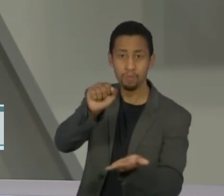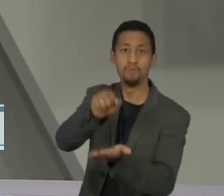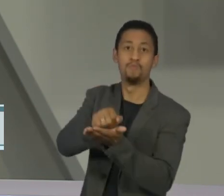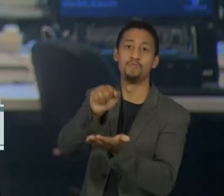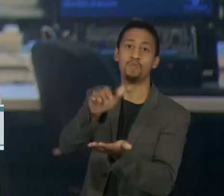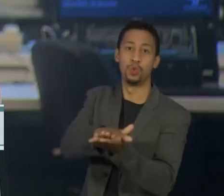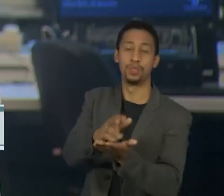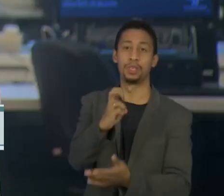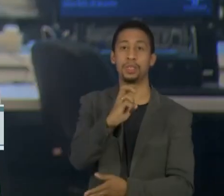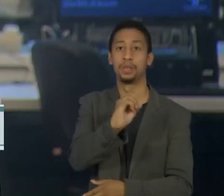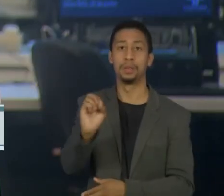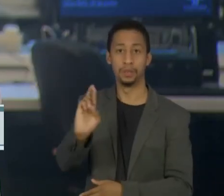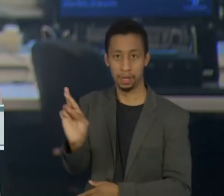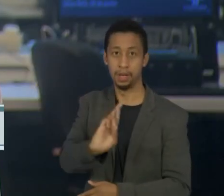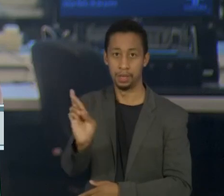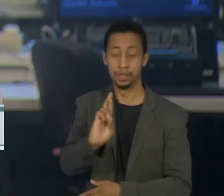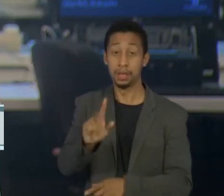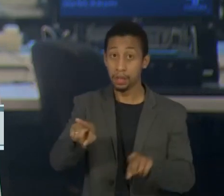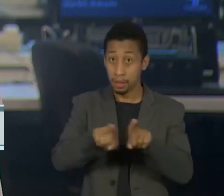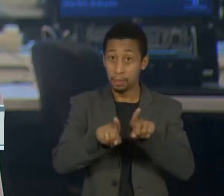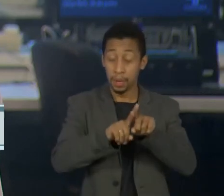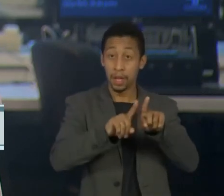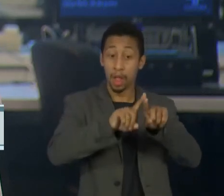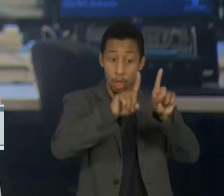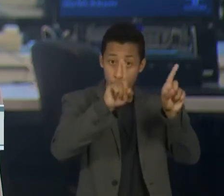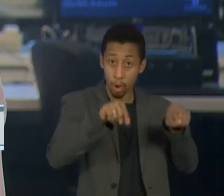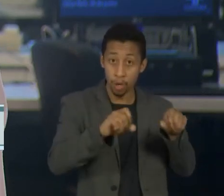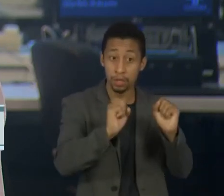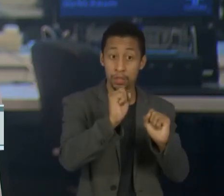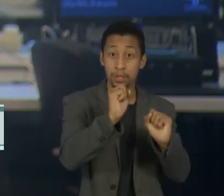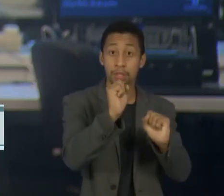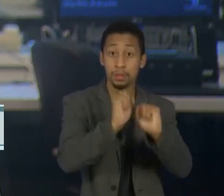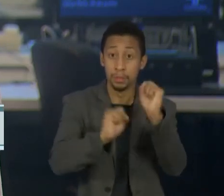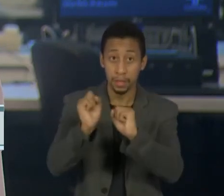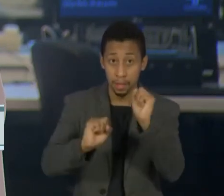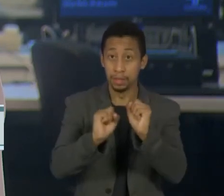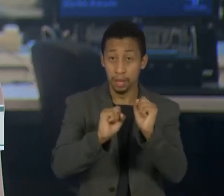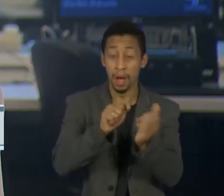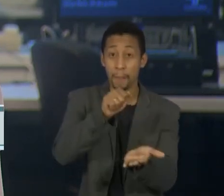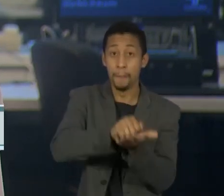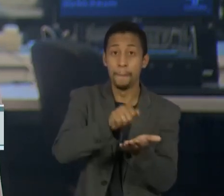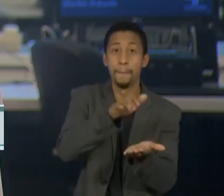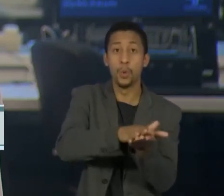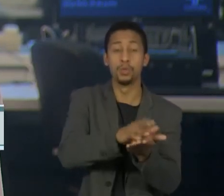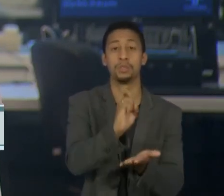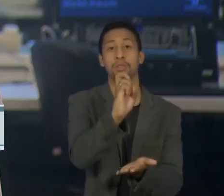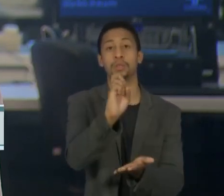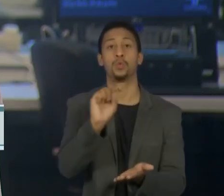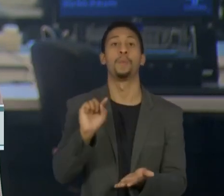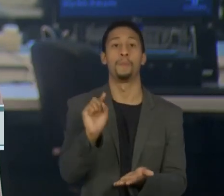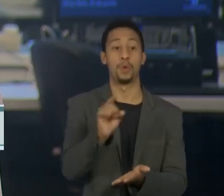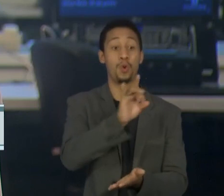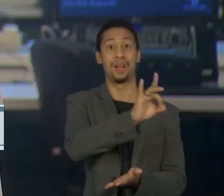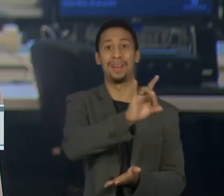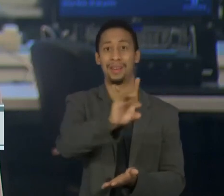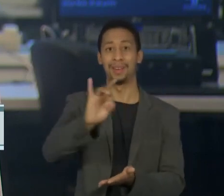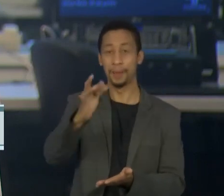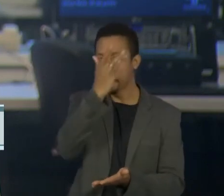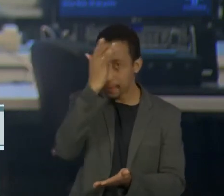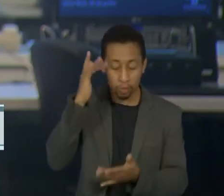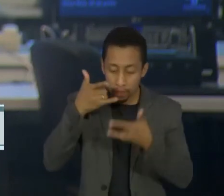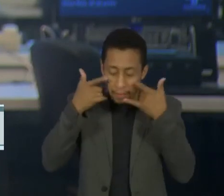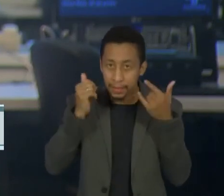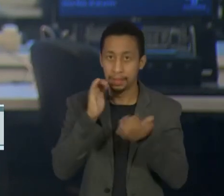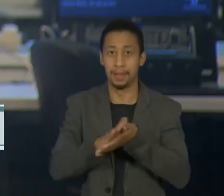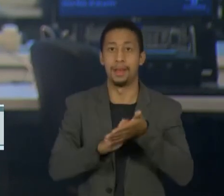R$ 500. E para os estabelecimentos comerciais, a multa sobe para R$ 5.000 por pessoa sem a proteção. O